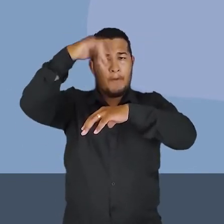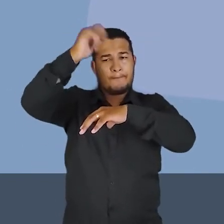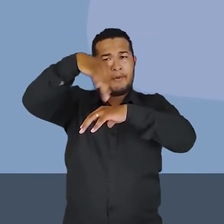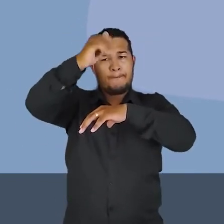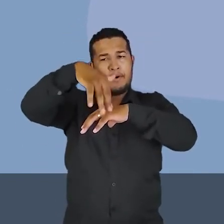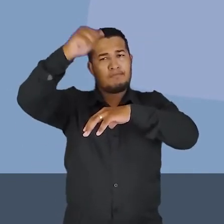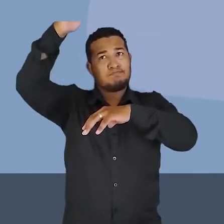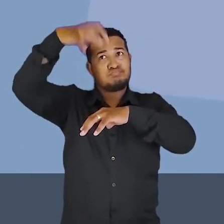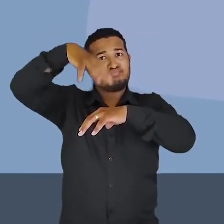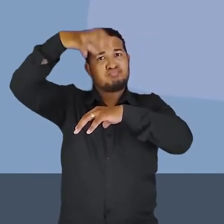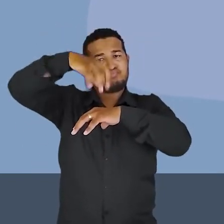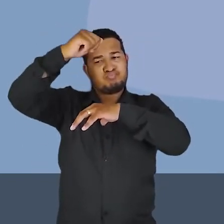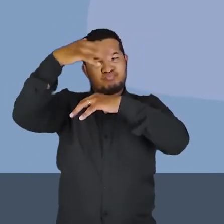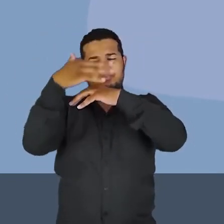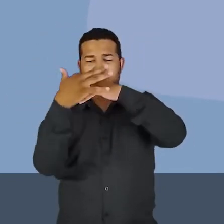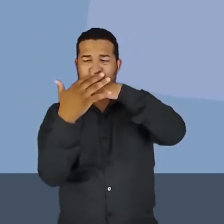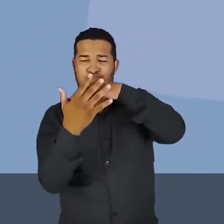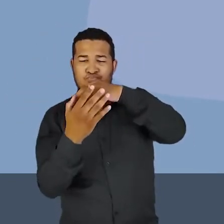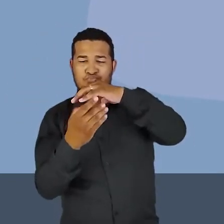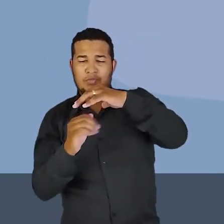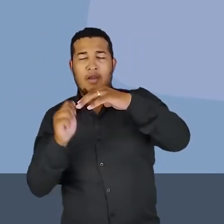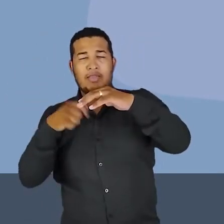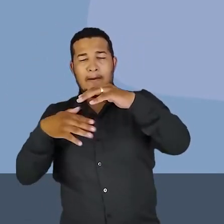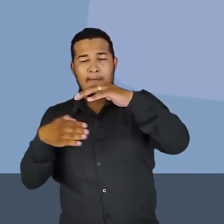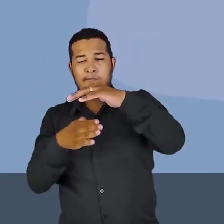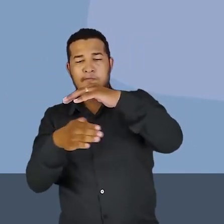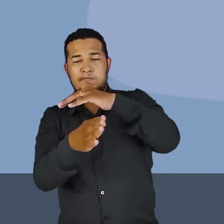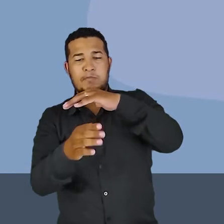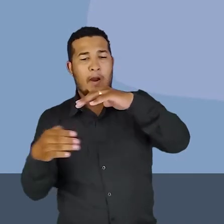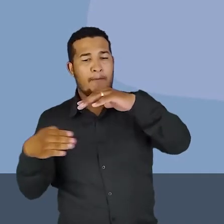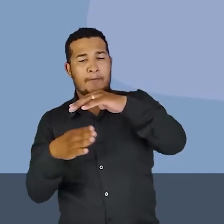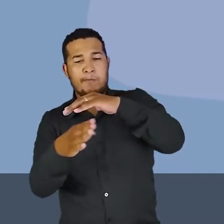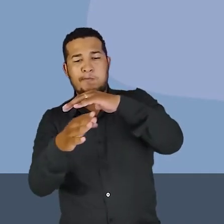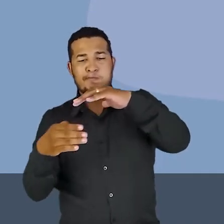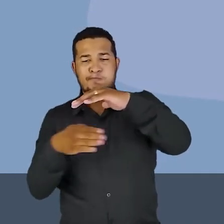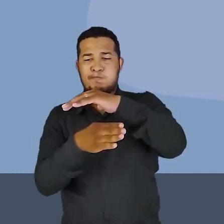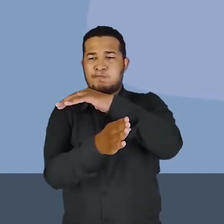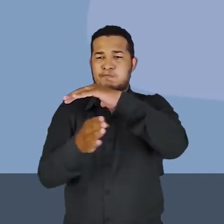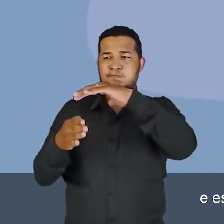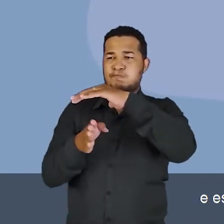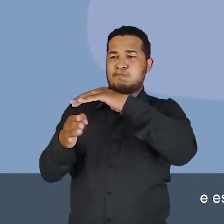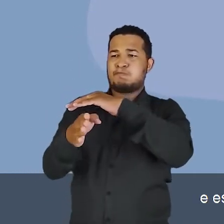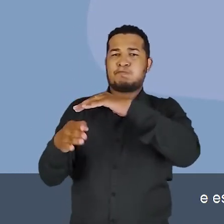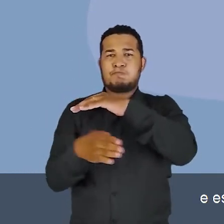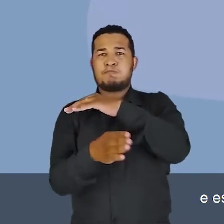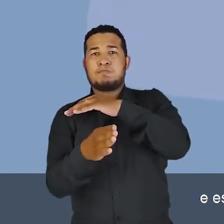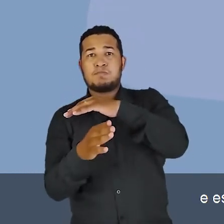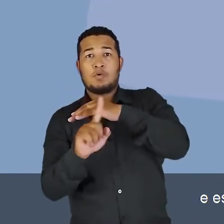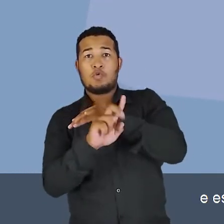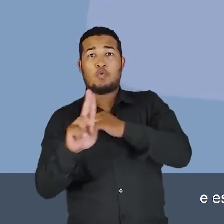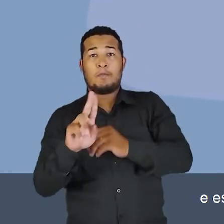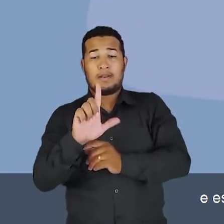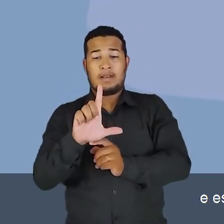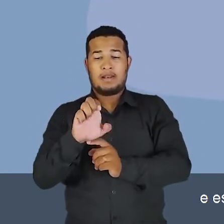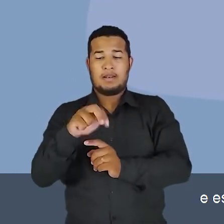à manutenção, né, e o crescimento desse rio subterrâneo que é o lençol freático. E esse lençol freático, ao entrar em contato